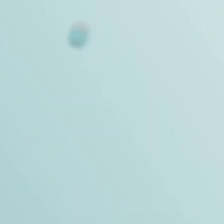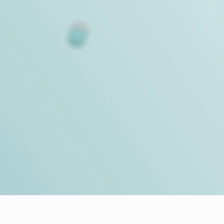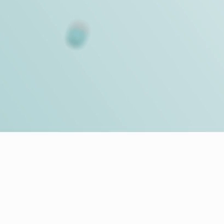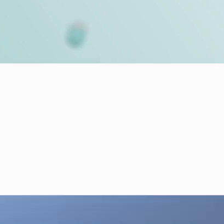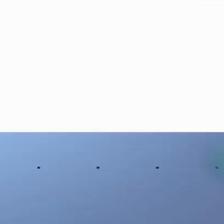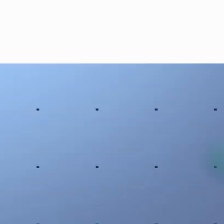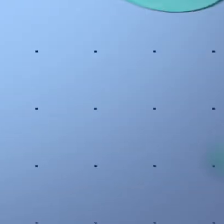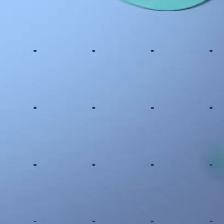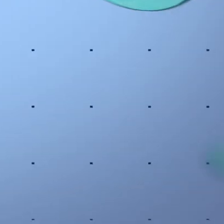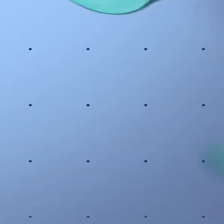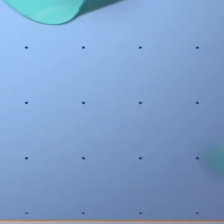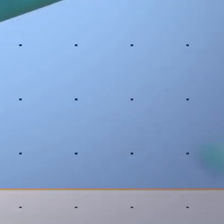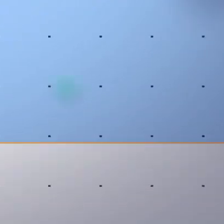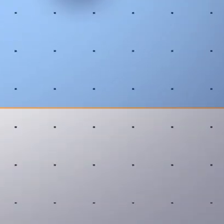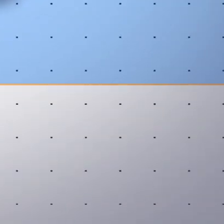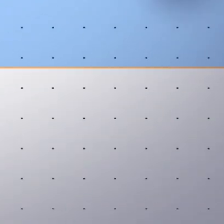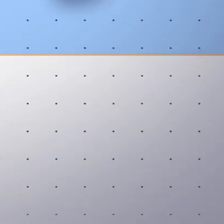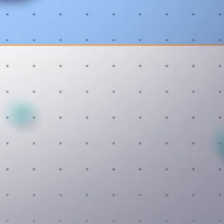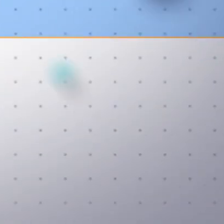hidratante.